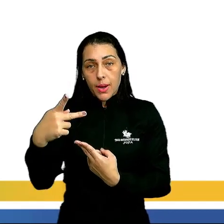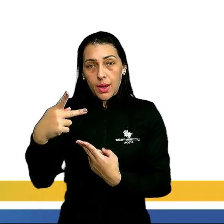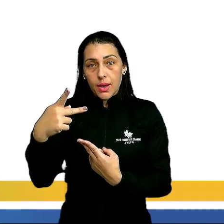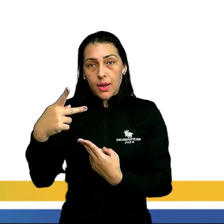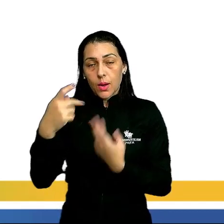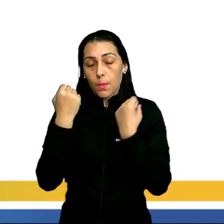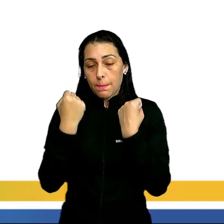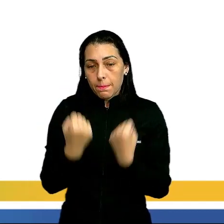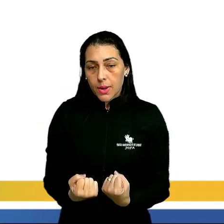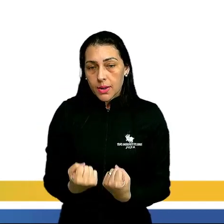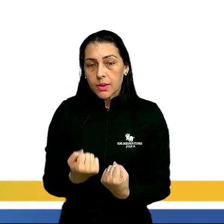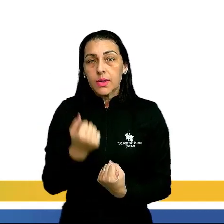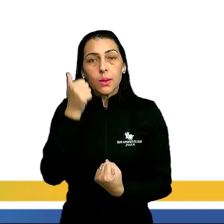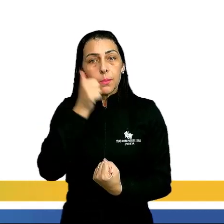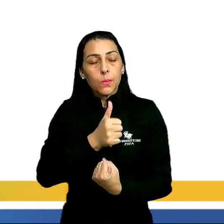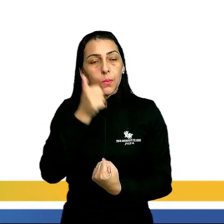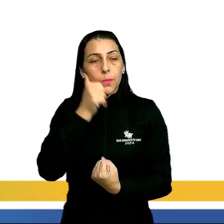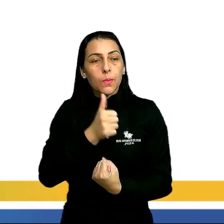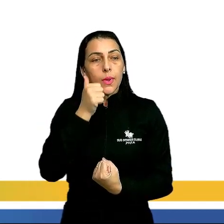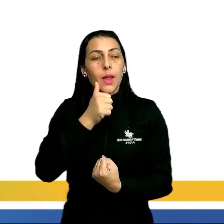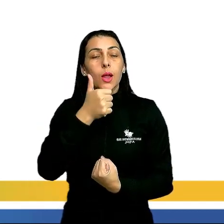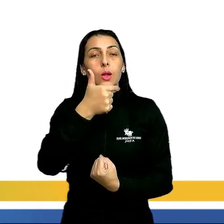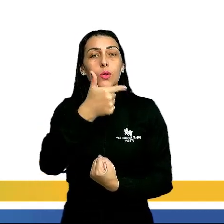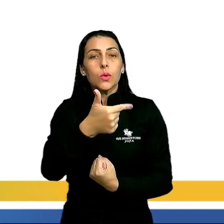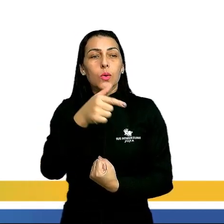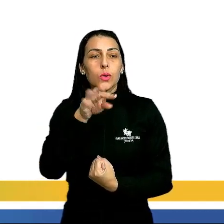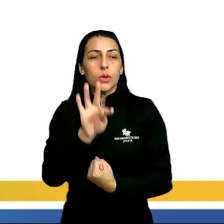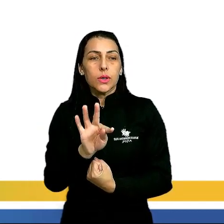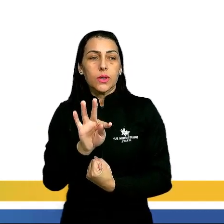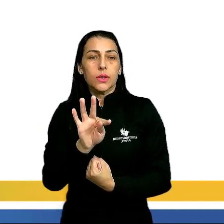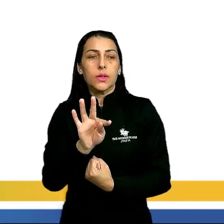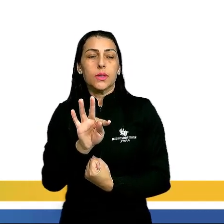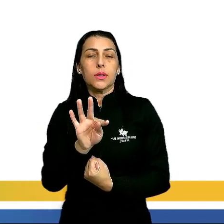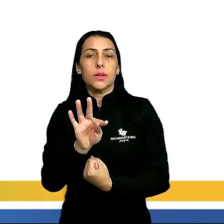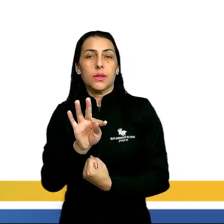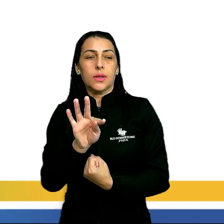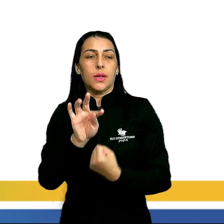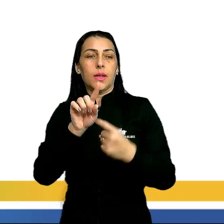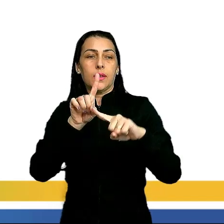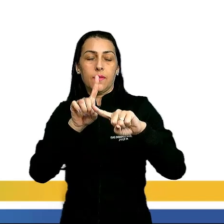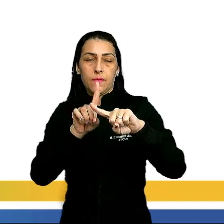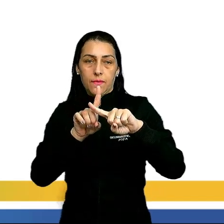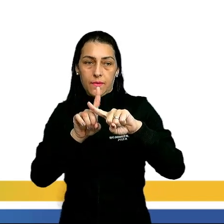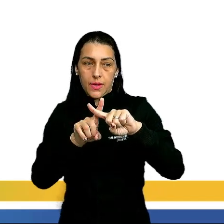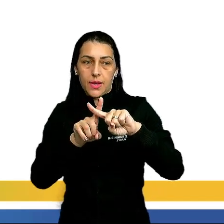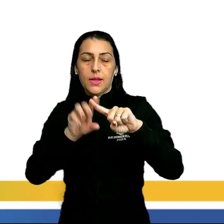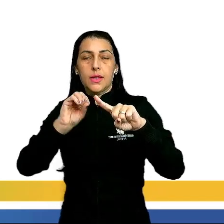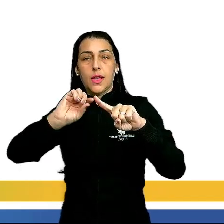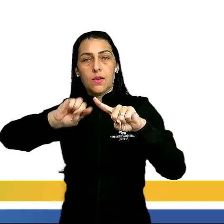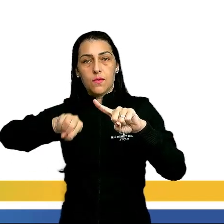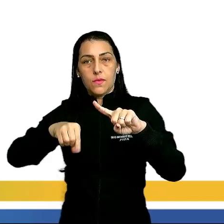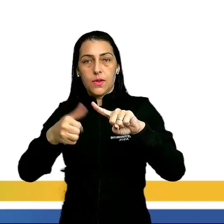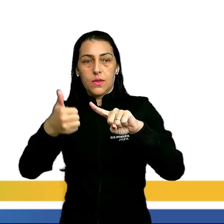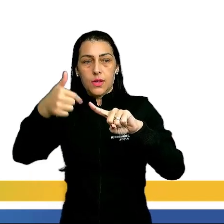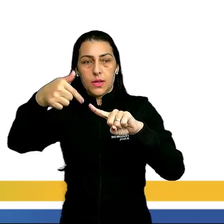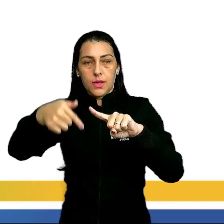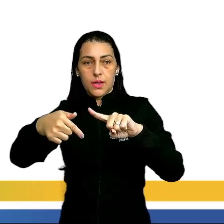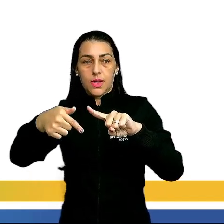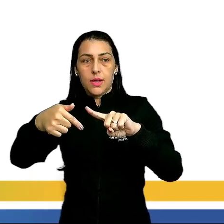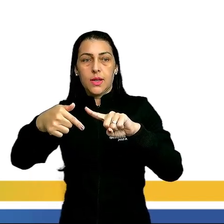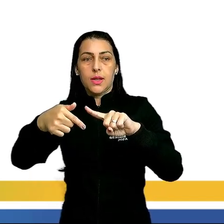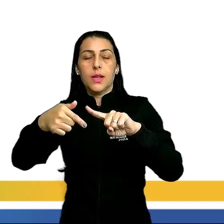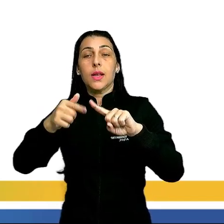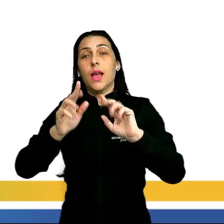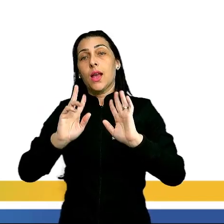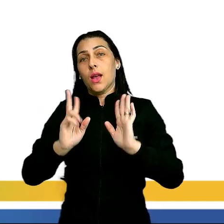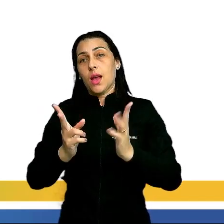do atleta. 2T vai ser o produto do seno de 10, que é 0,17, e o peso do atleta,